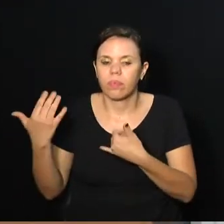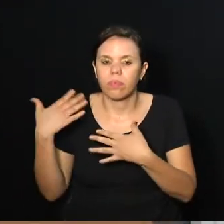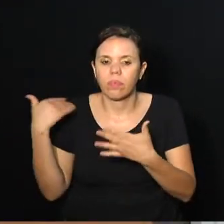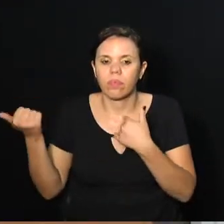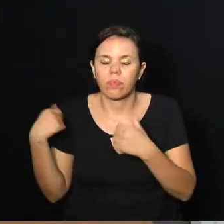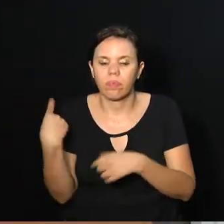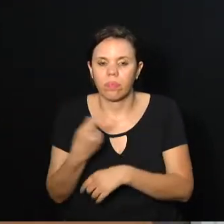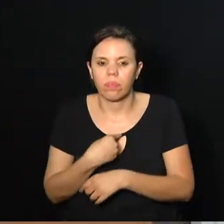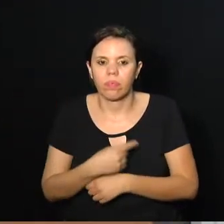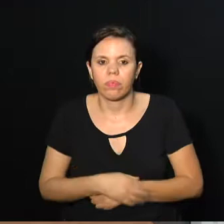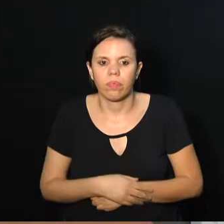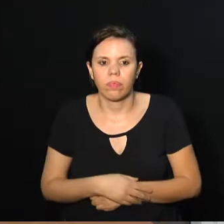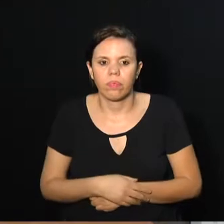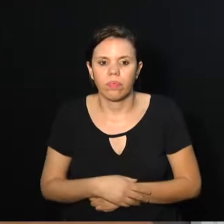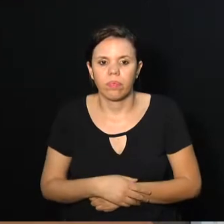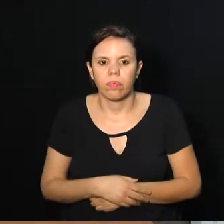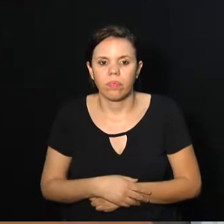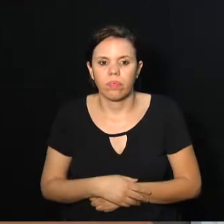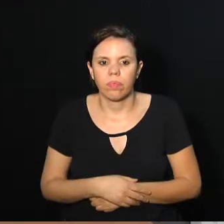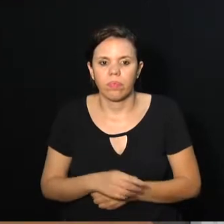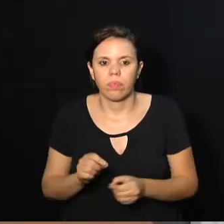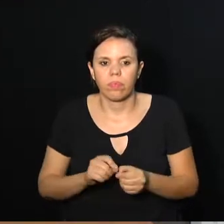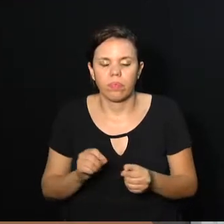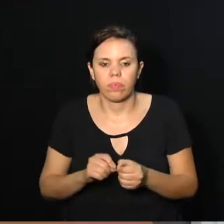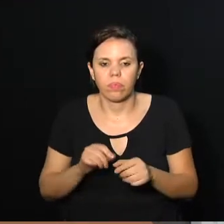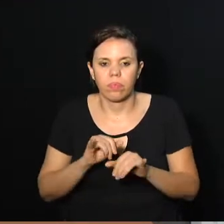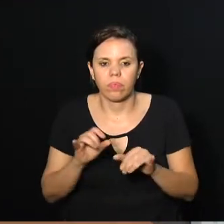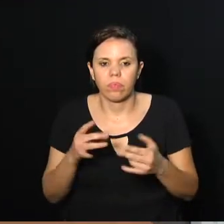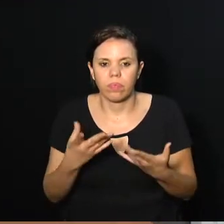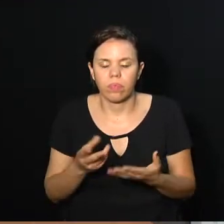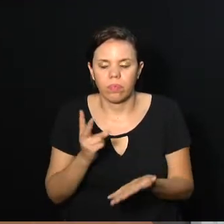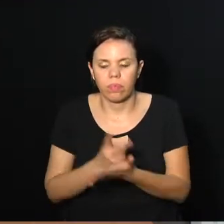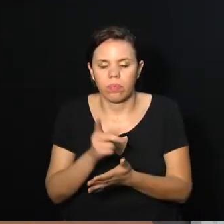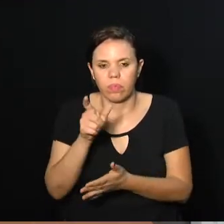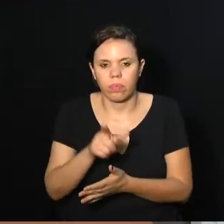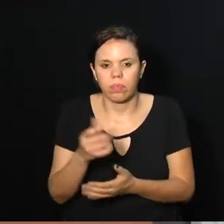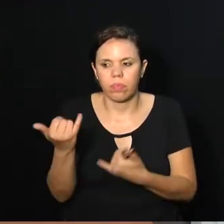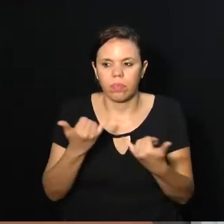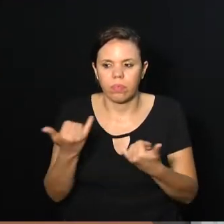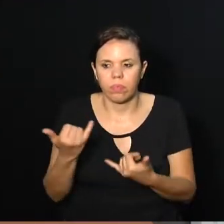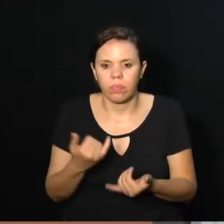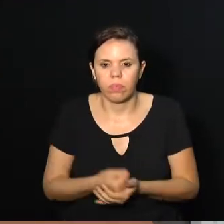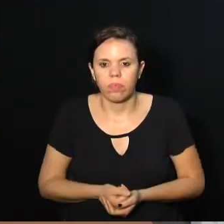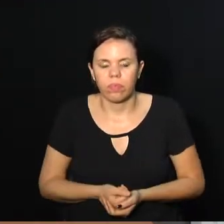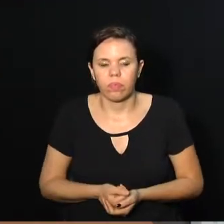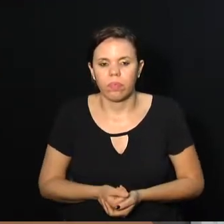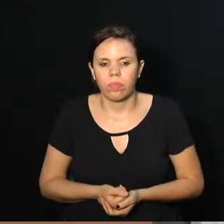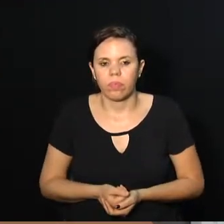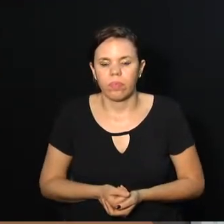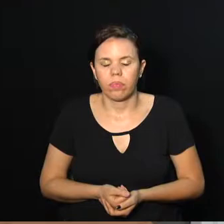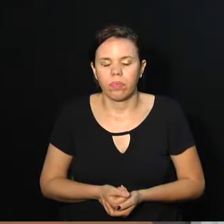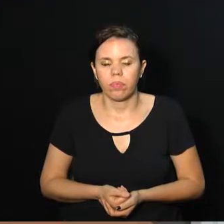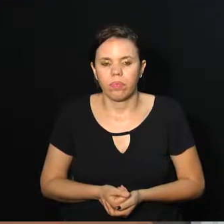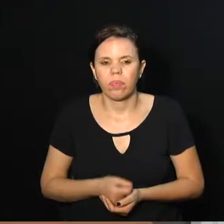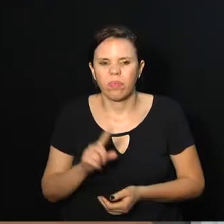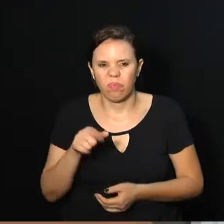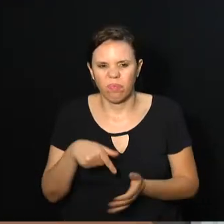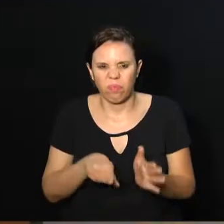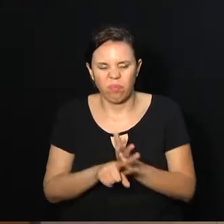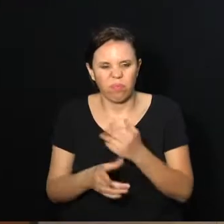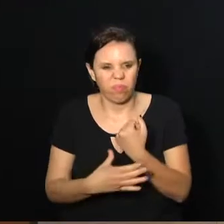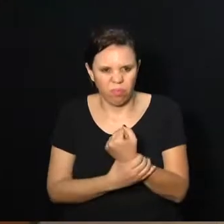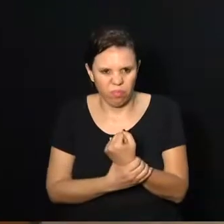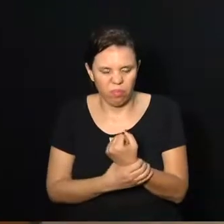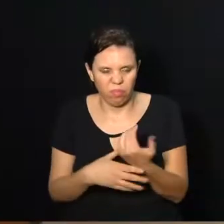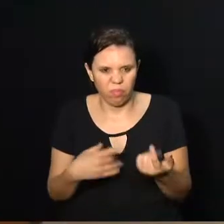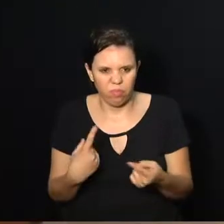acionado para fazer o estudo. Mas ela mesma informa, né? Ela chega e já informa. Mas isso é seguro?